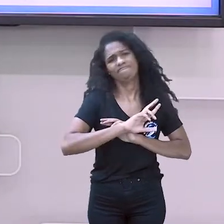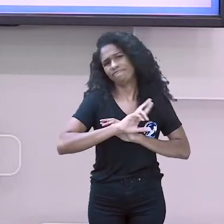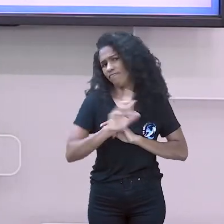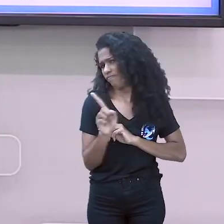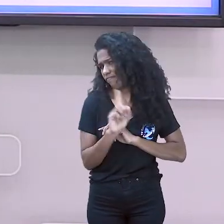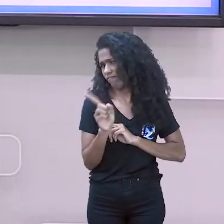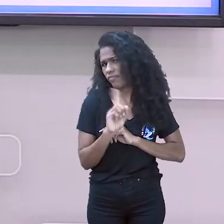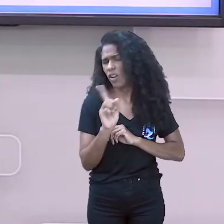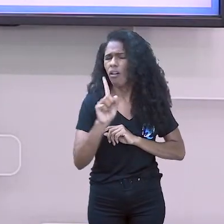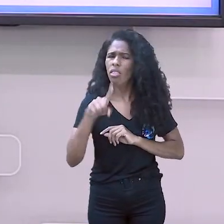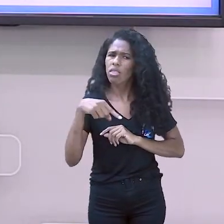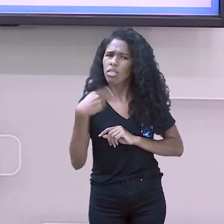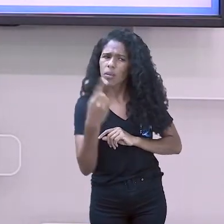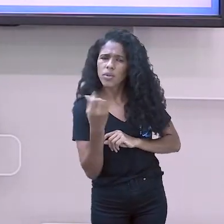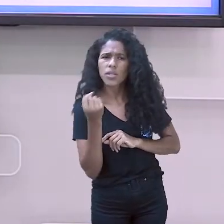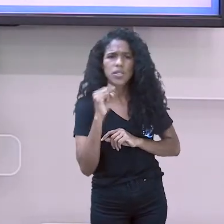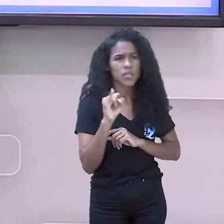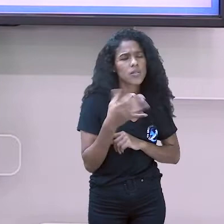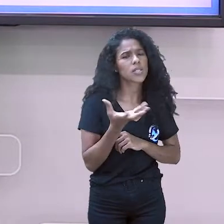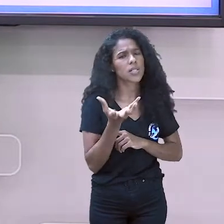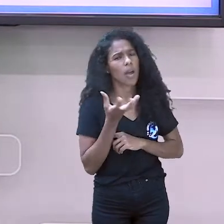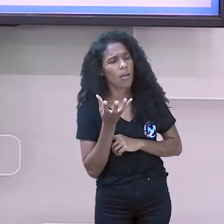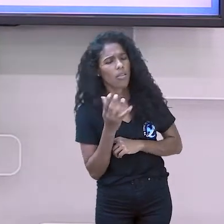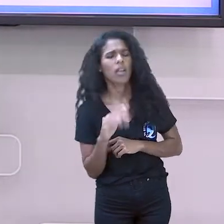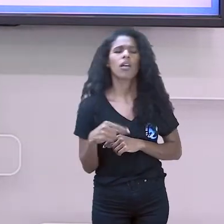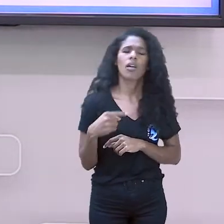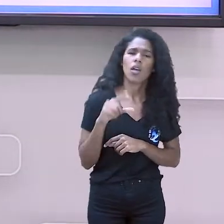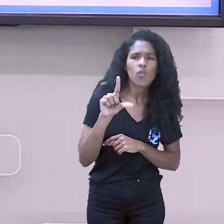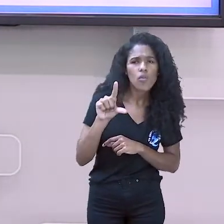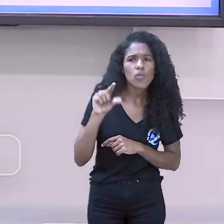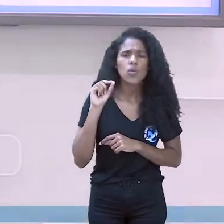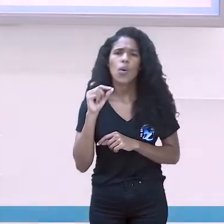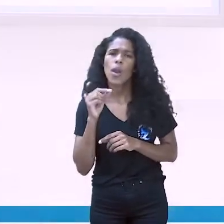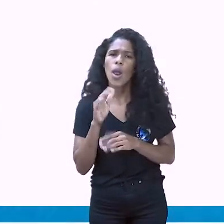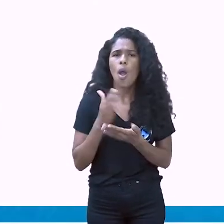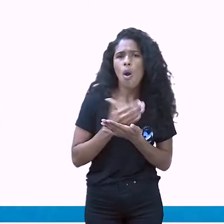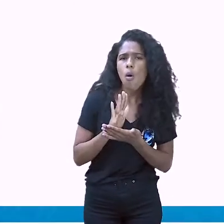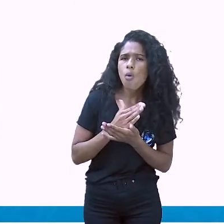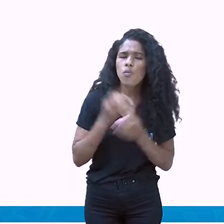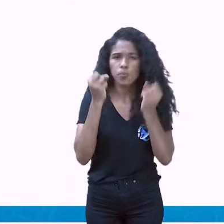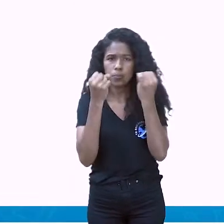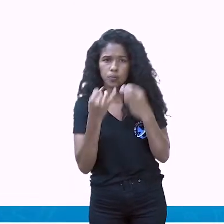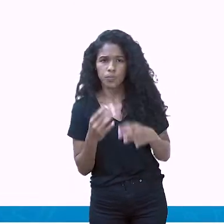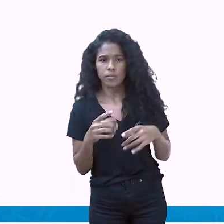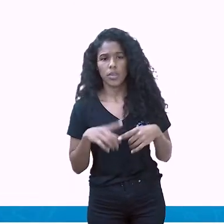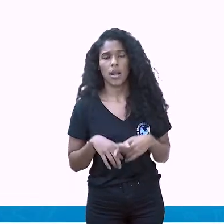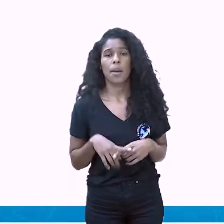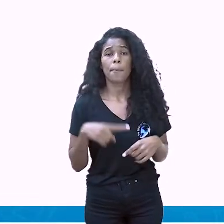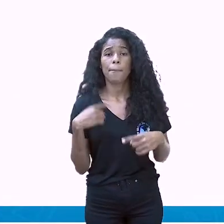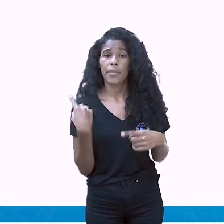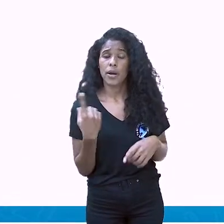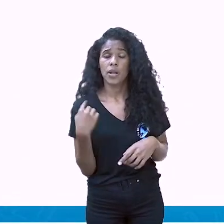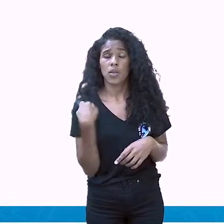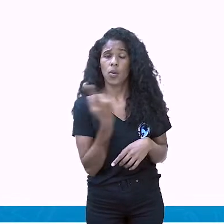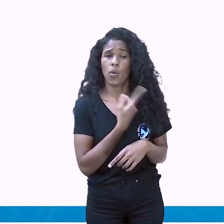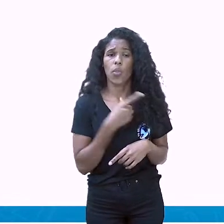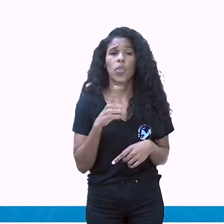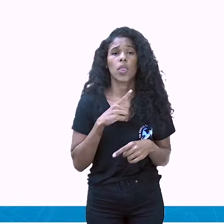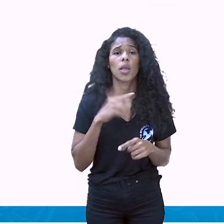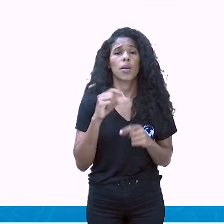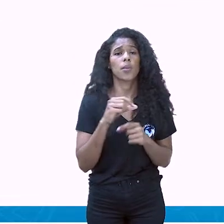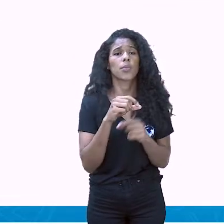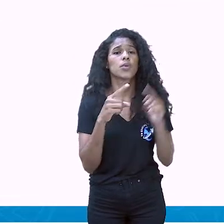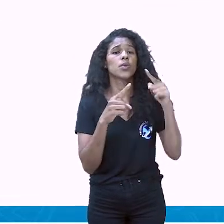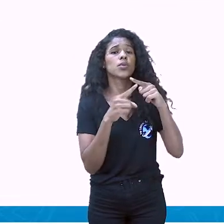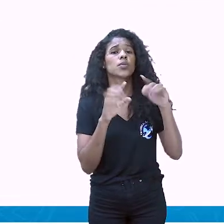estar falando sobre algum desses, né? Vamos lá, tipos de conto. Nós temos os contos de fadas,